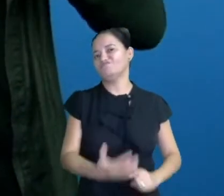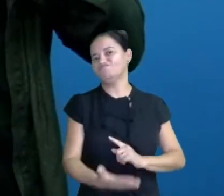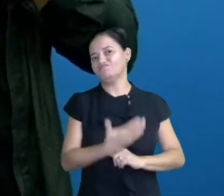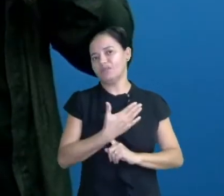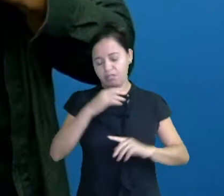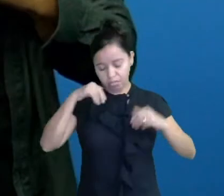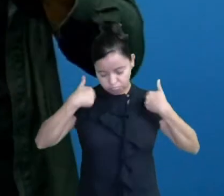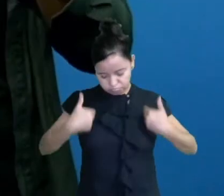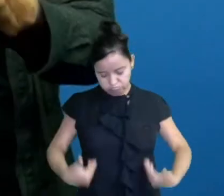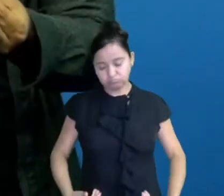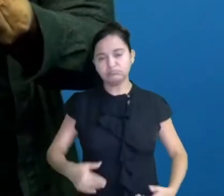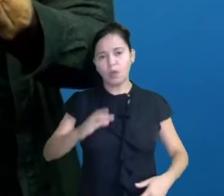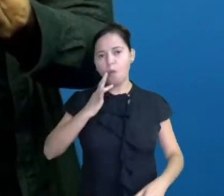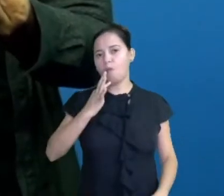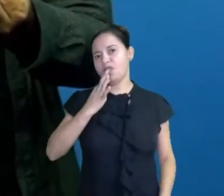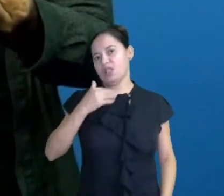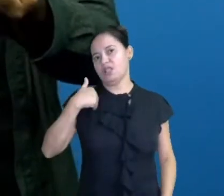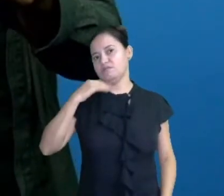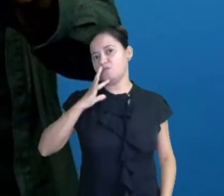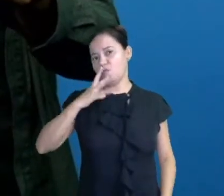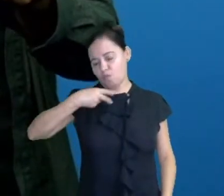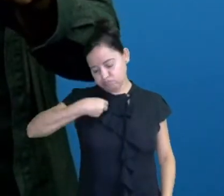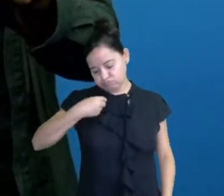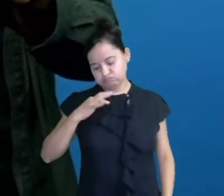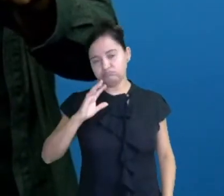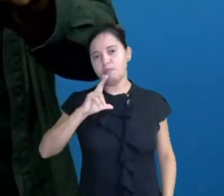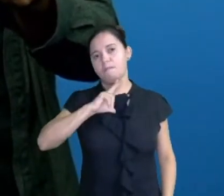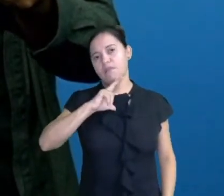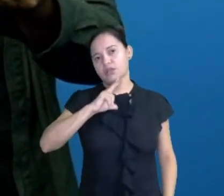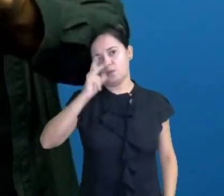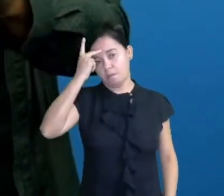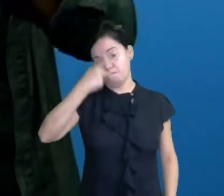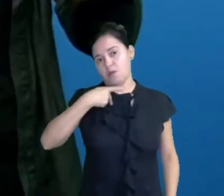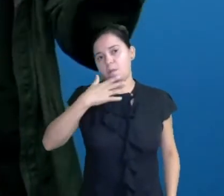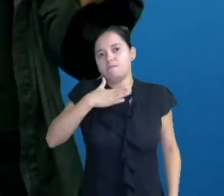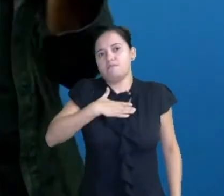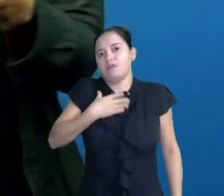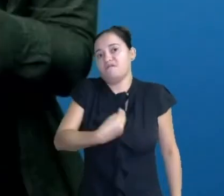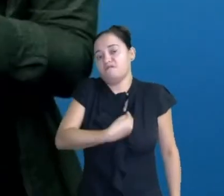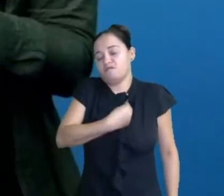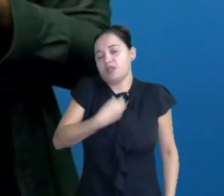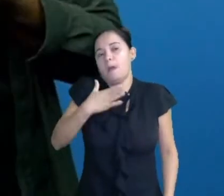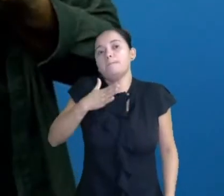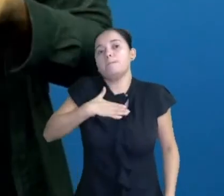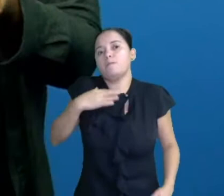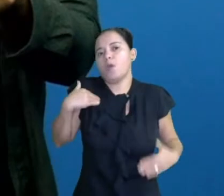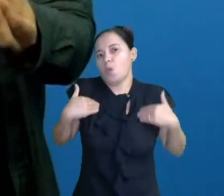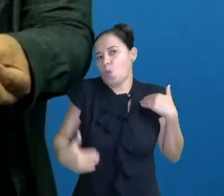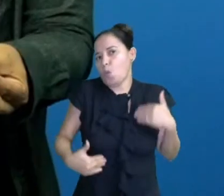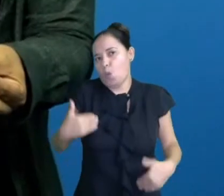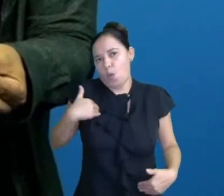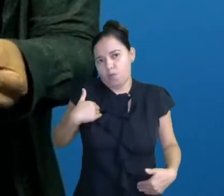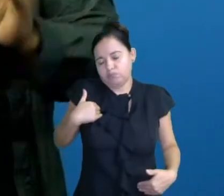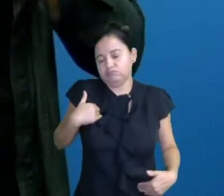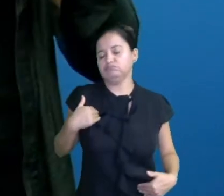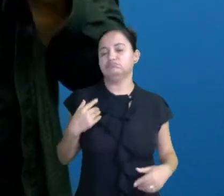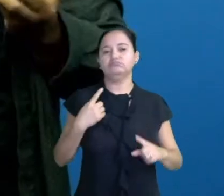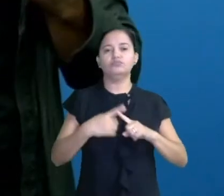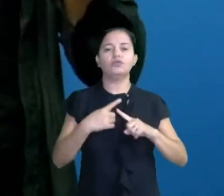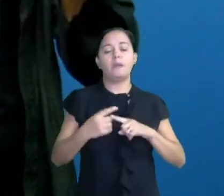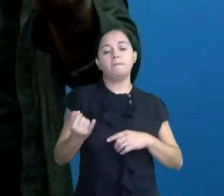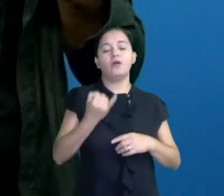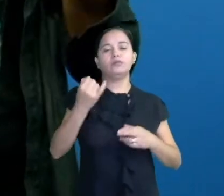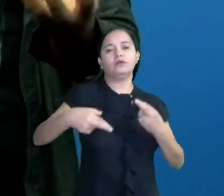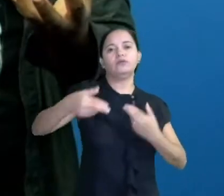se conheça. E quando eu me conheço, eu estou tendo todas as ferramentas para que eu possa me relacionar com o mundo de uma